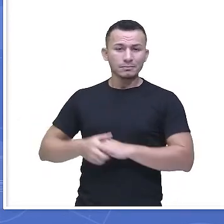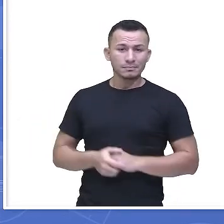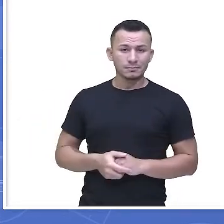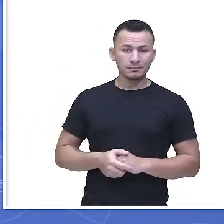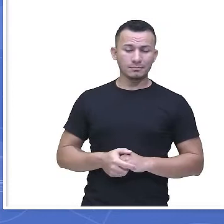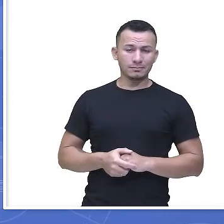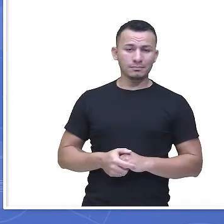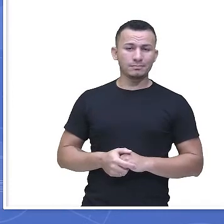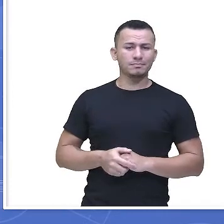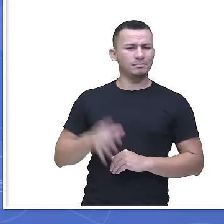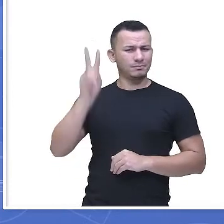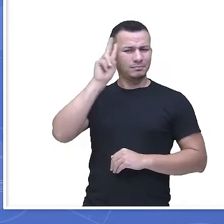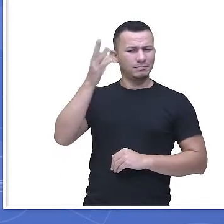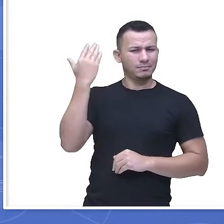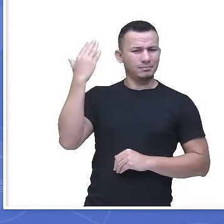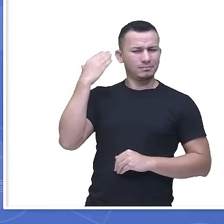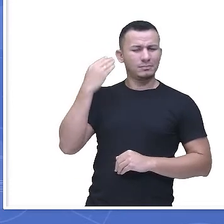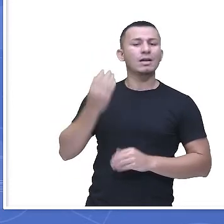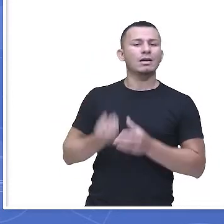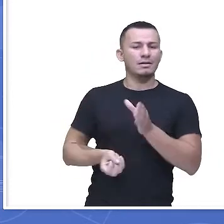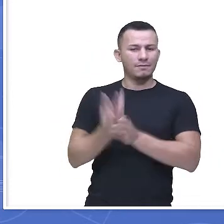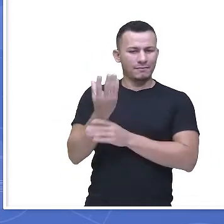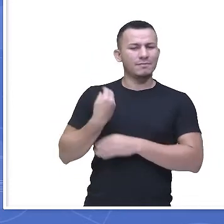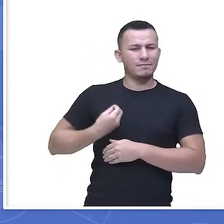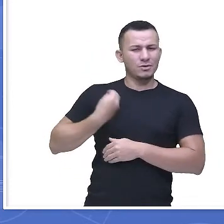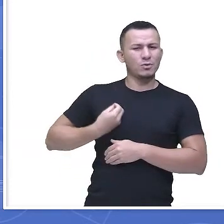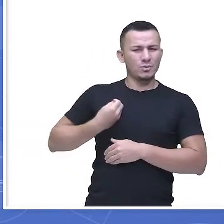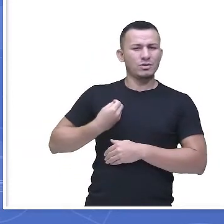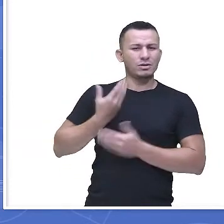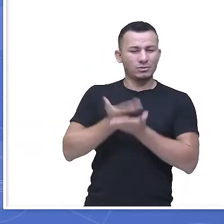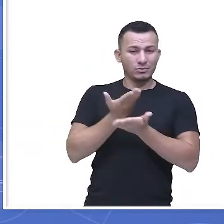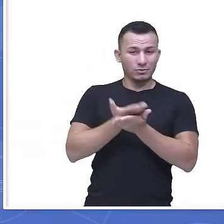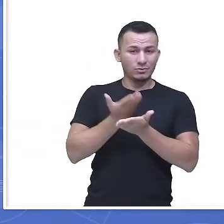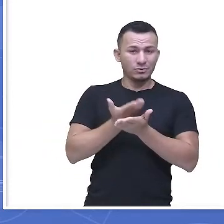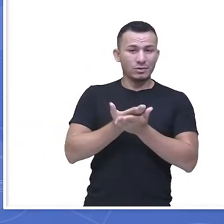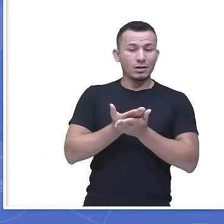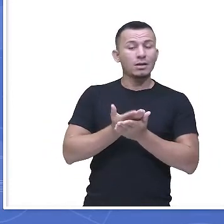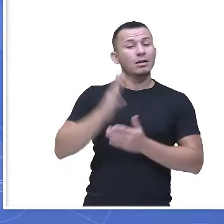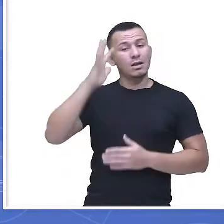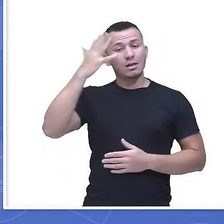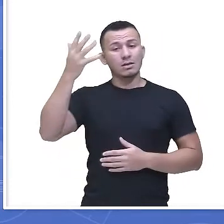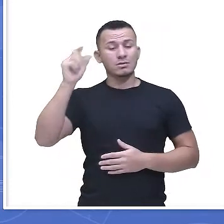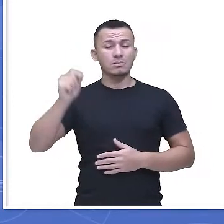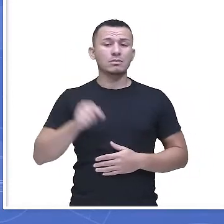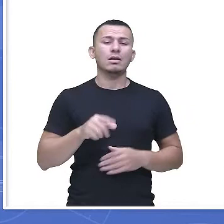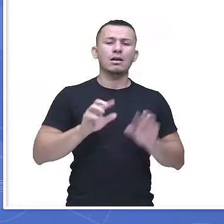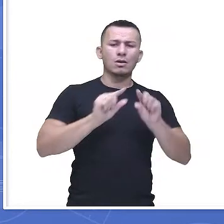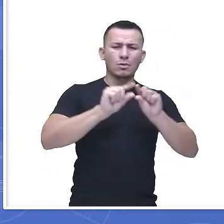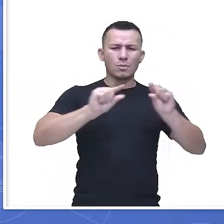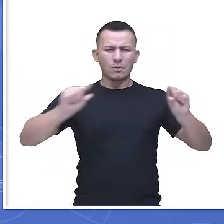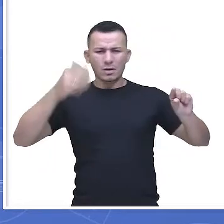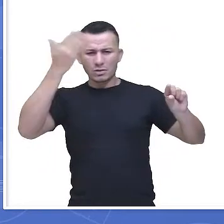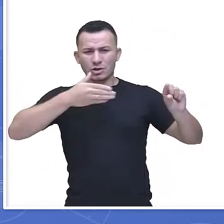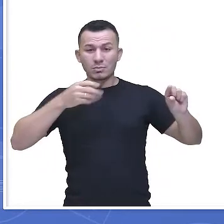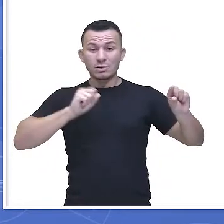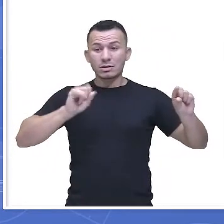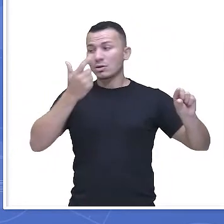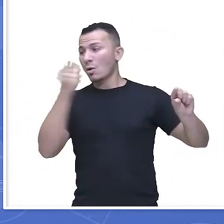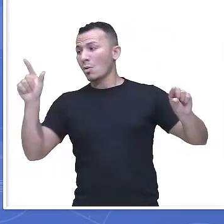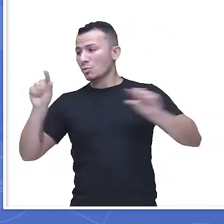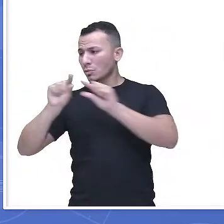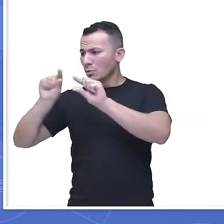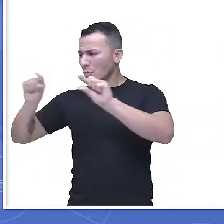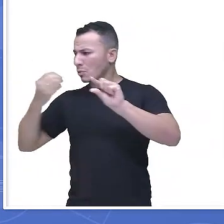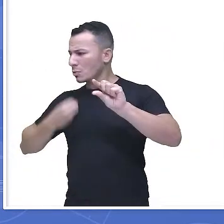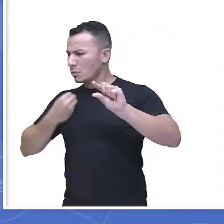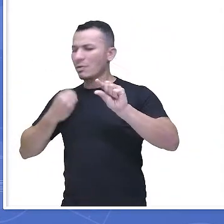nós estudamos lá a origem da vida, decidiu-se que um organismo só aparece de um organismo pré-existente.